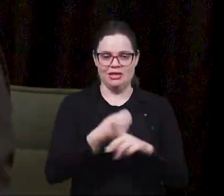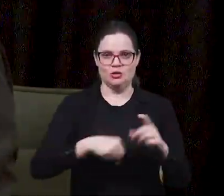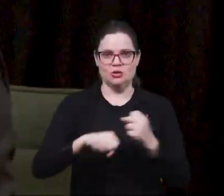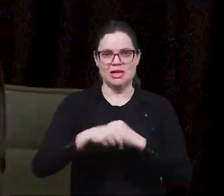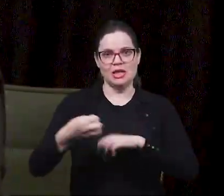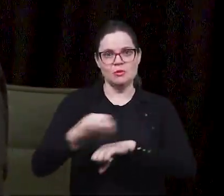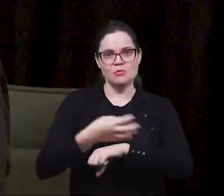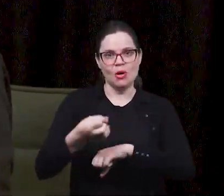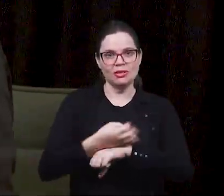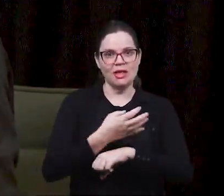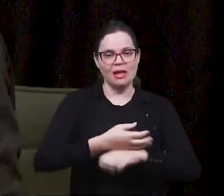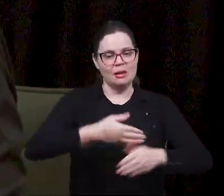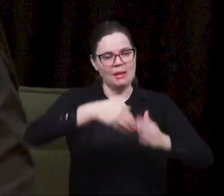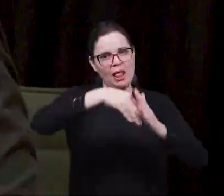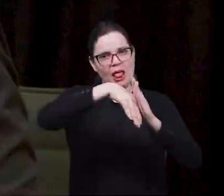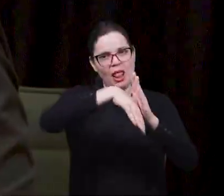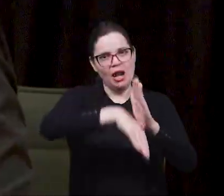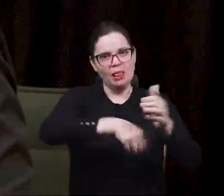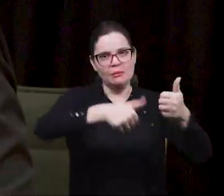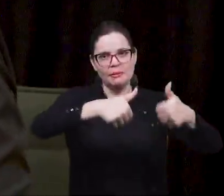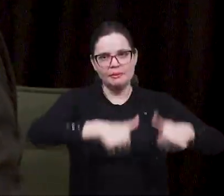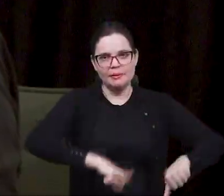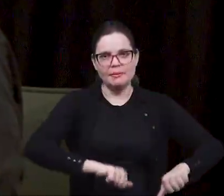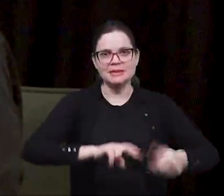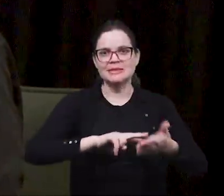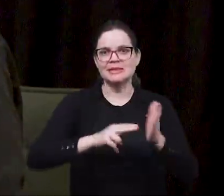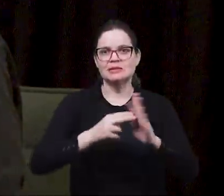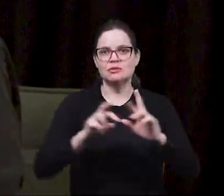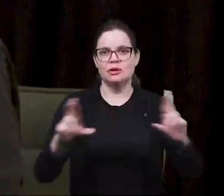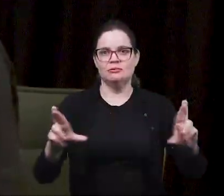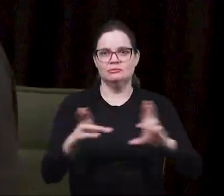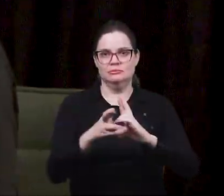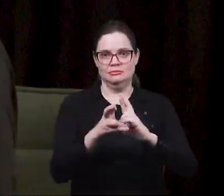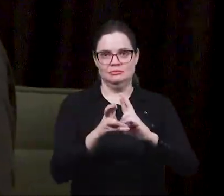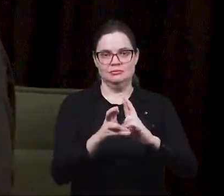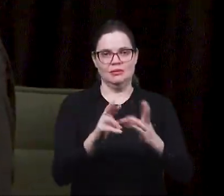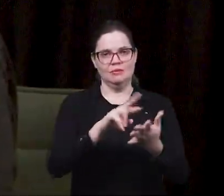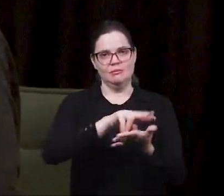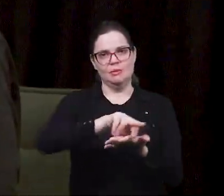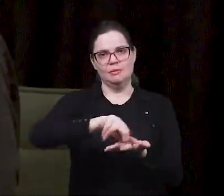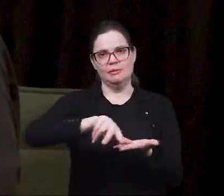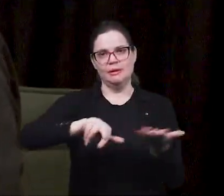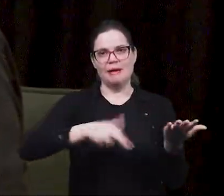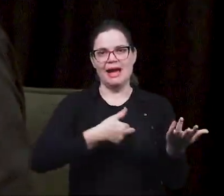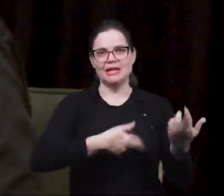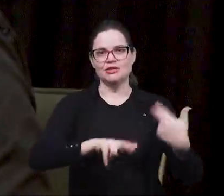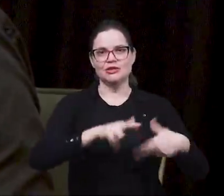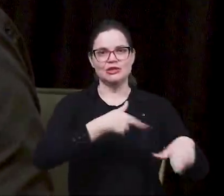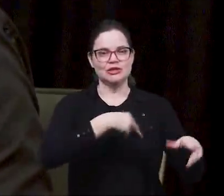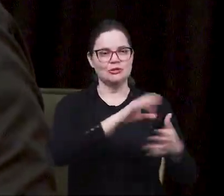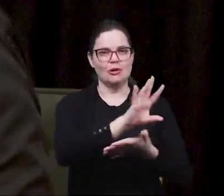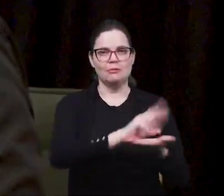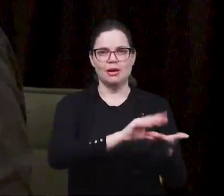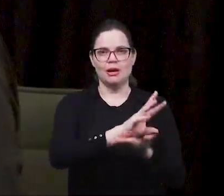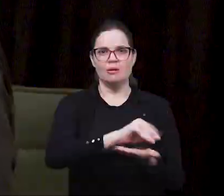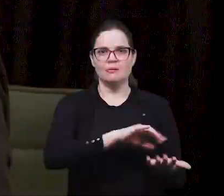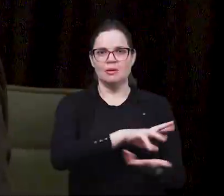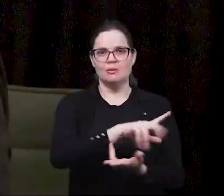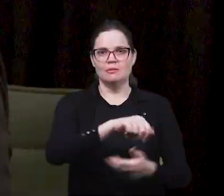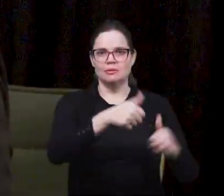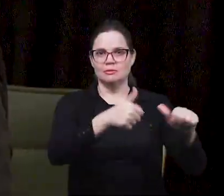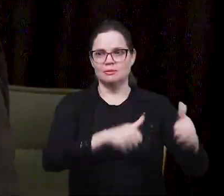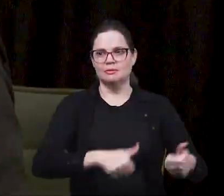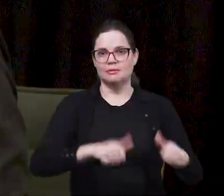é fruto também dessa ecumenização, por assim dizer. Porque funde-se o Império Romano junto